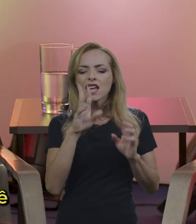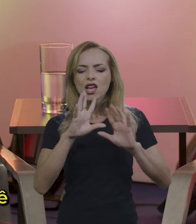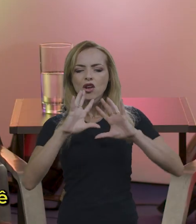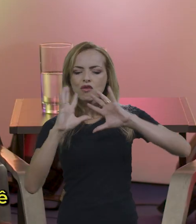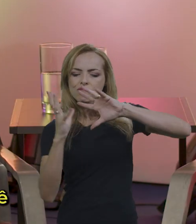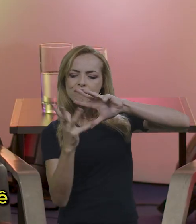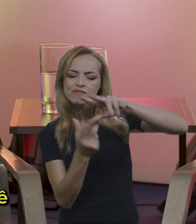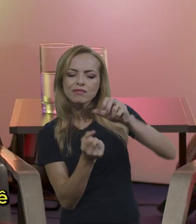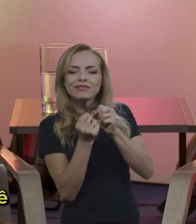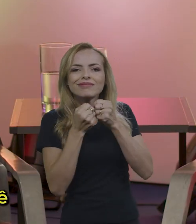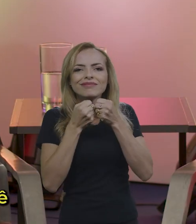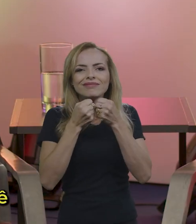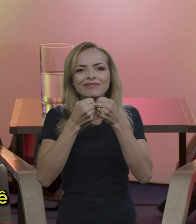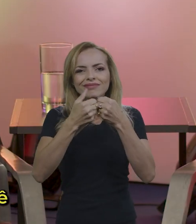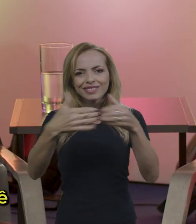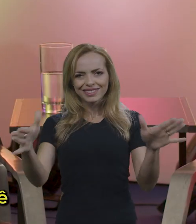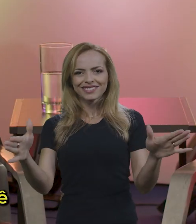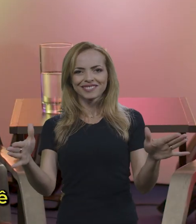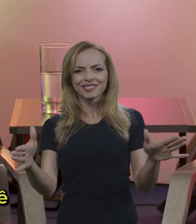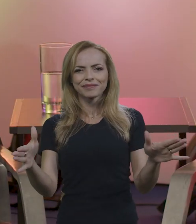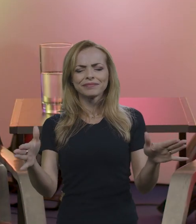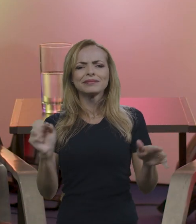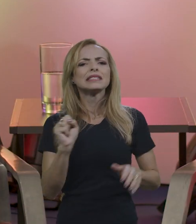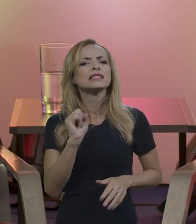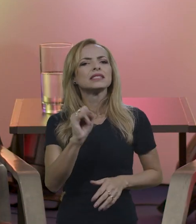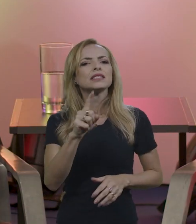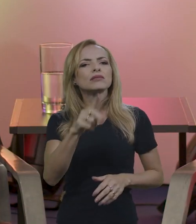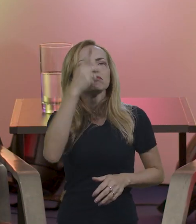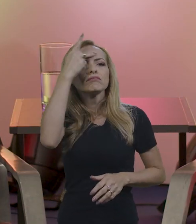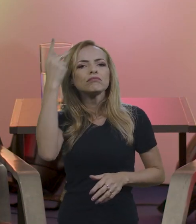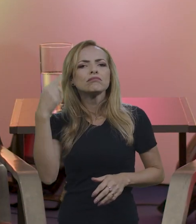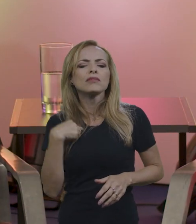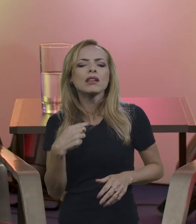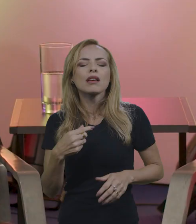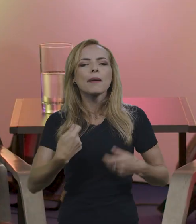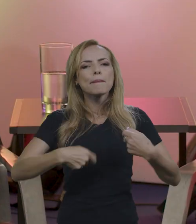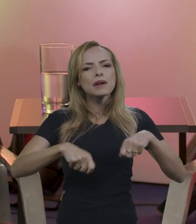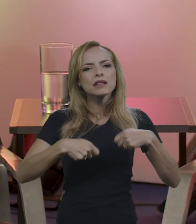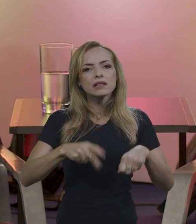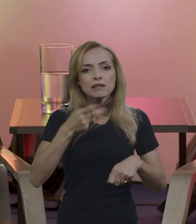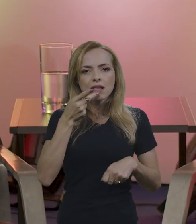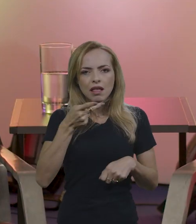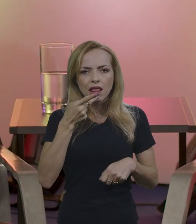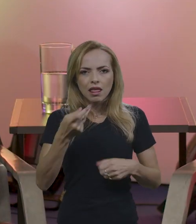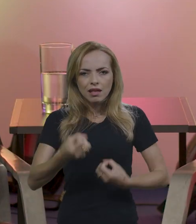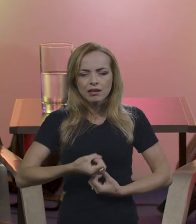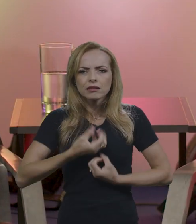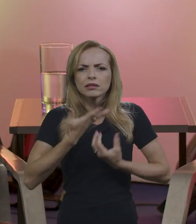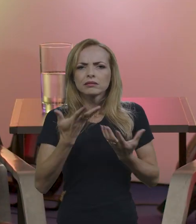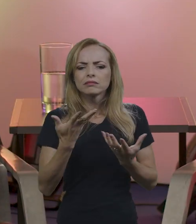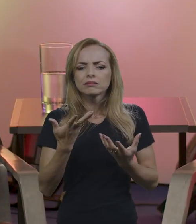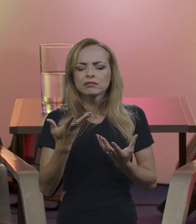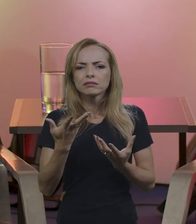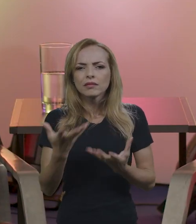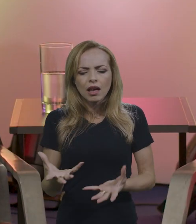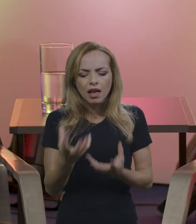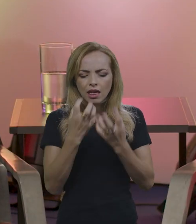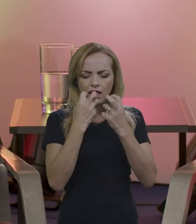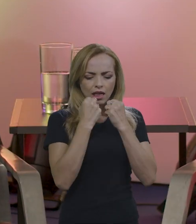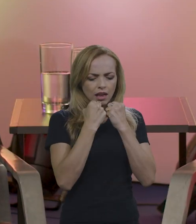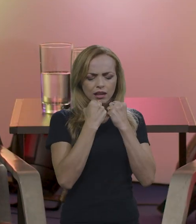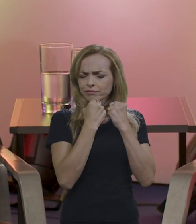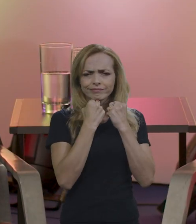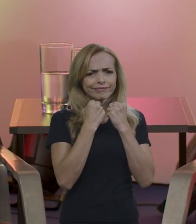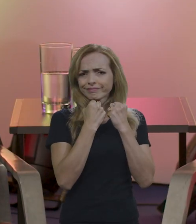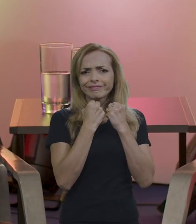principal que eu queria destacar é: se você é uma pessoa que está precisando falar, procure ajuda. E se você